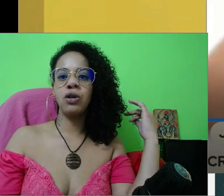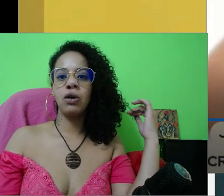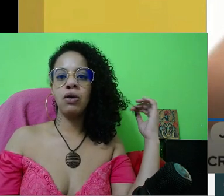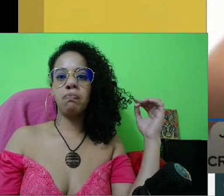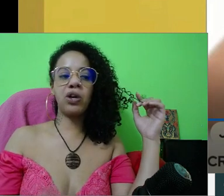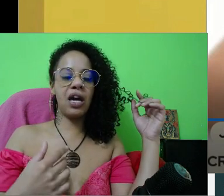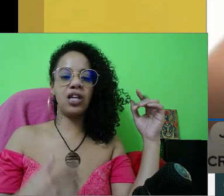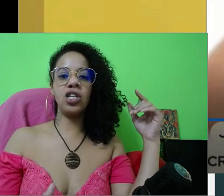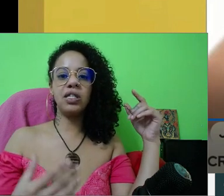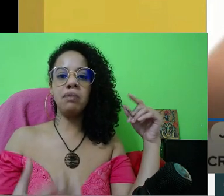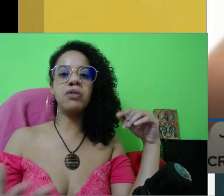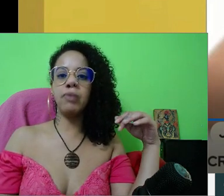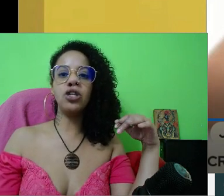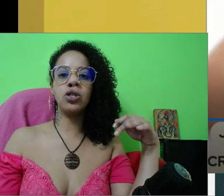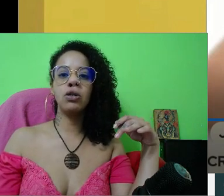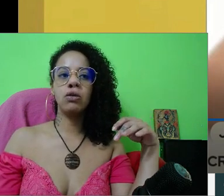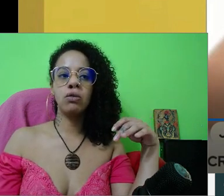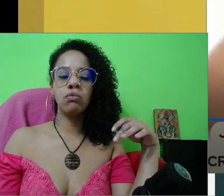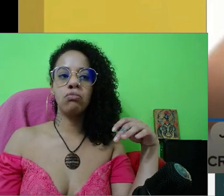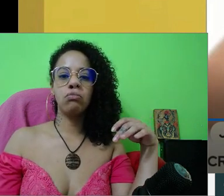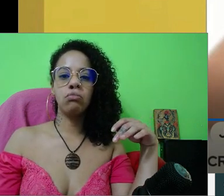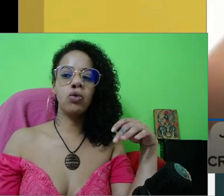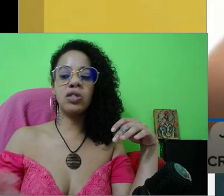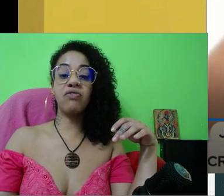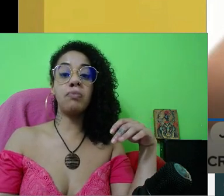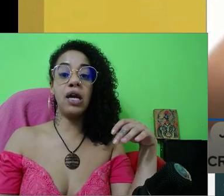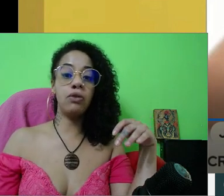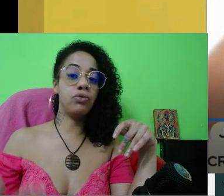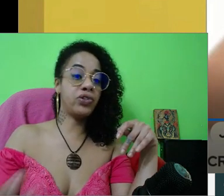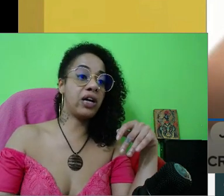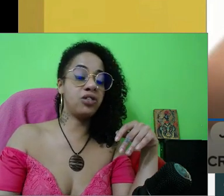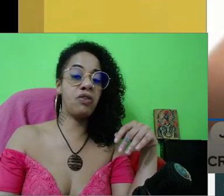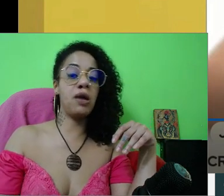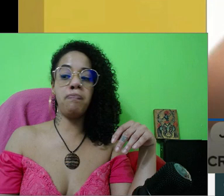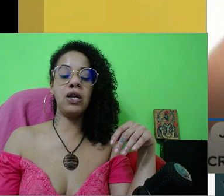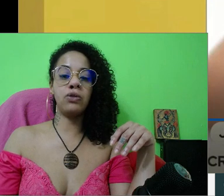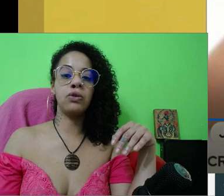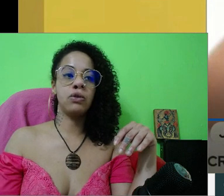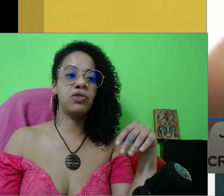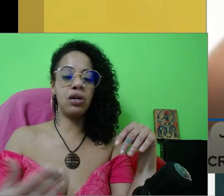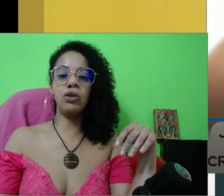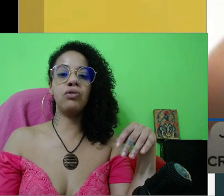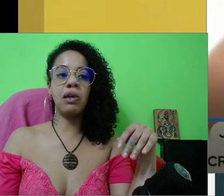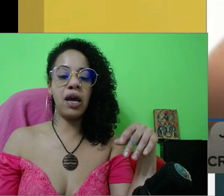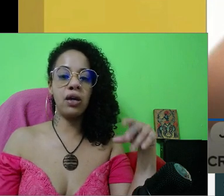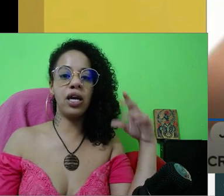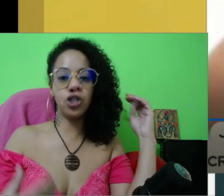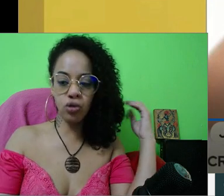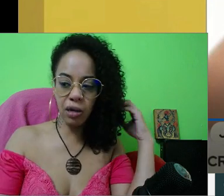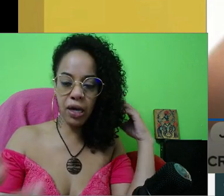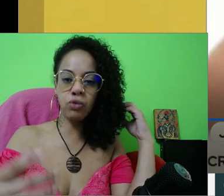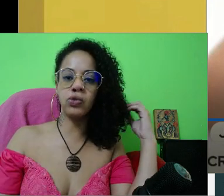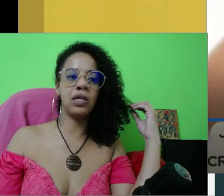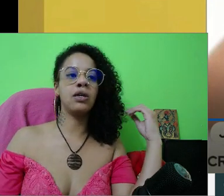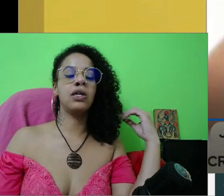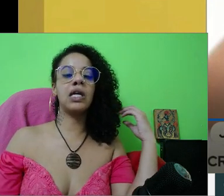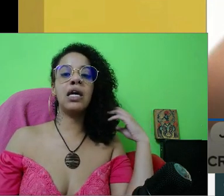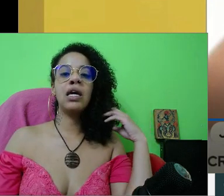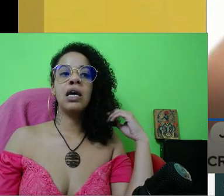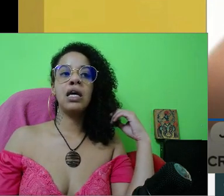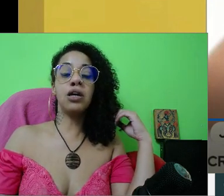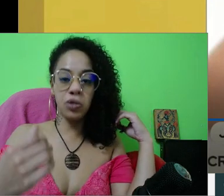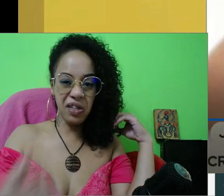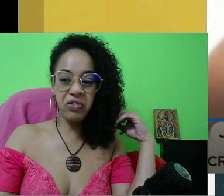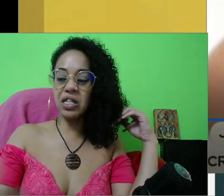um monte de gente porque a gente simplesmente usa vermelho no seu caso vermelho e preto tranquilo também eu também usa